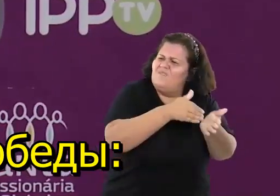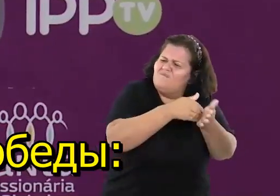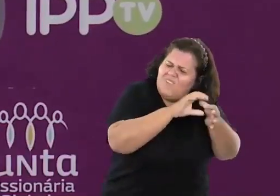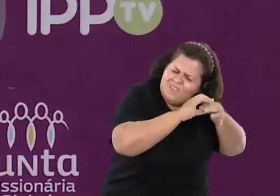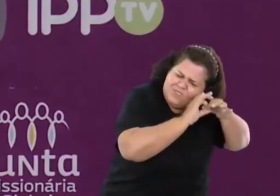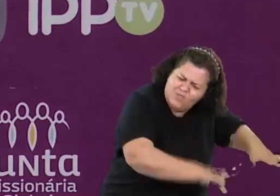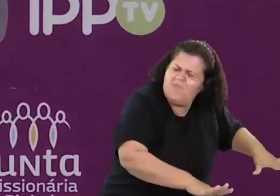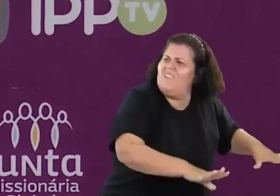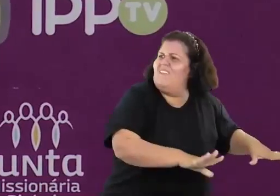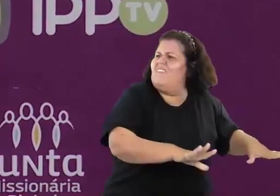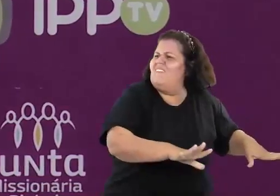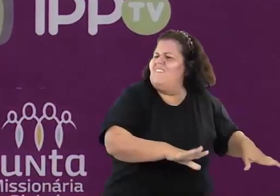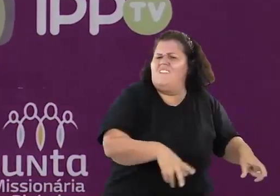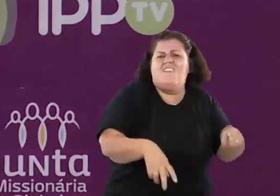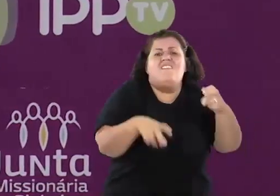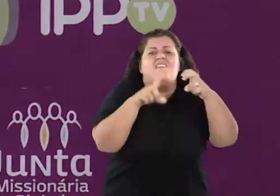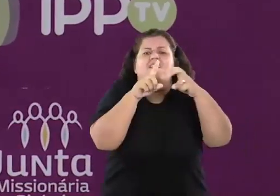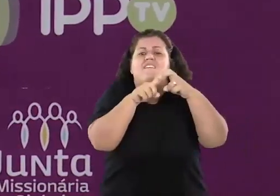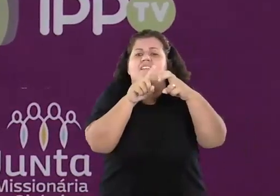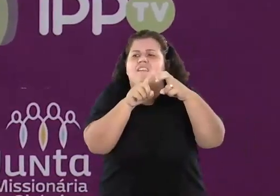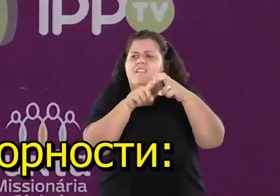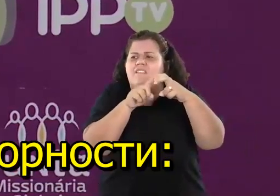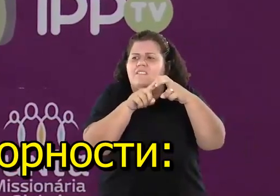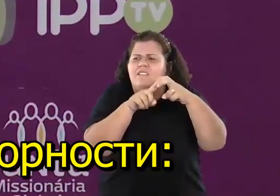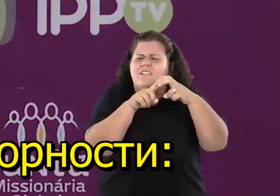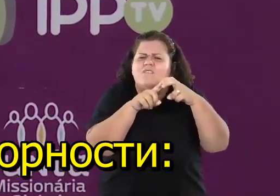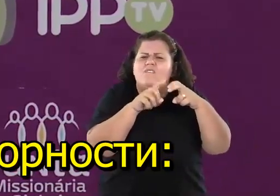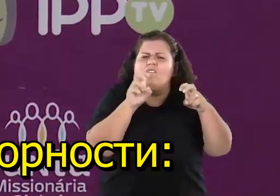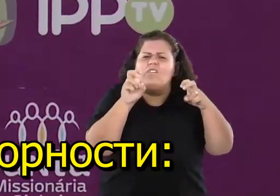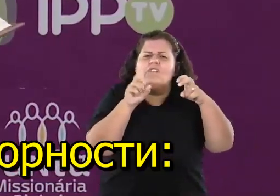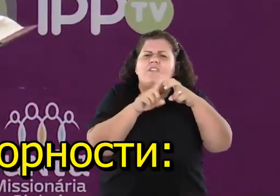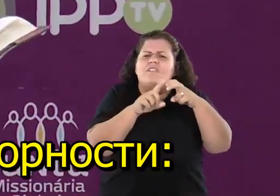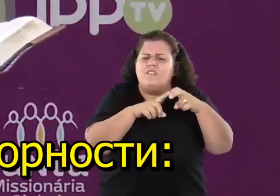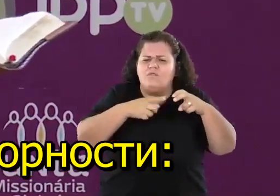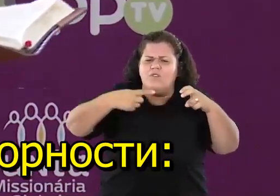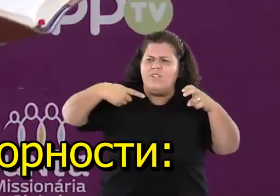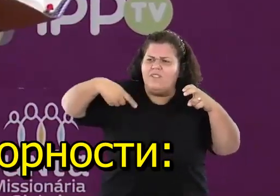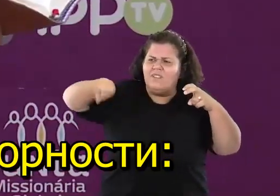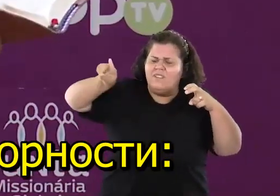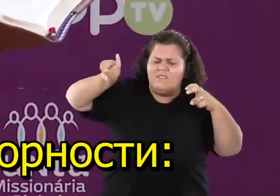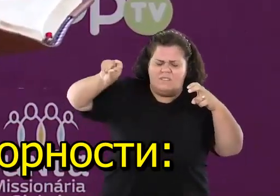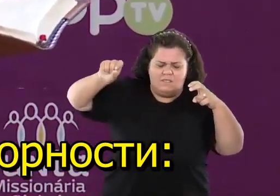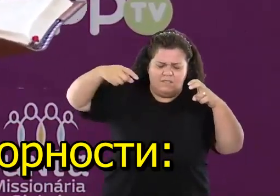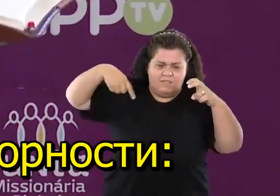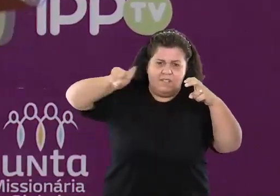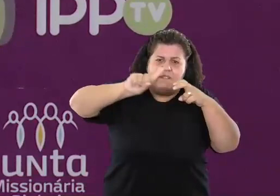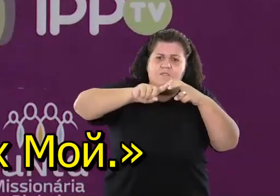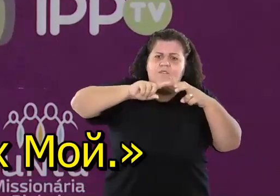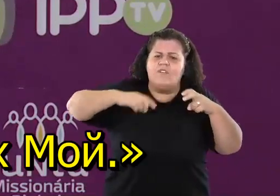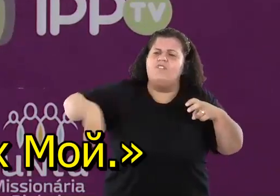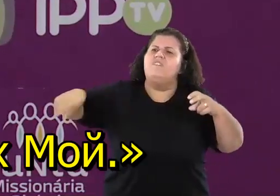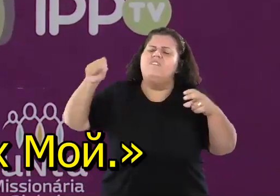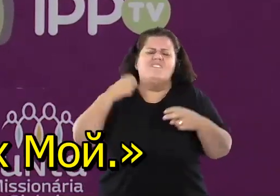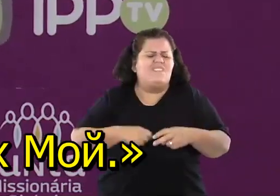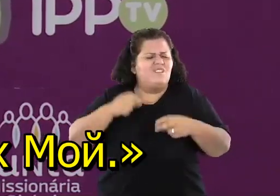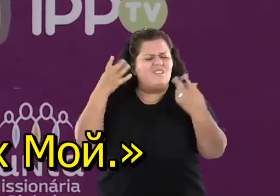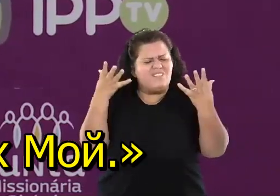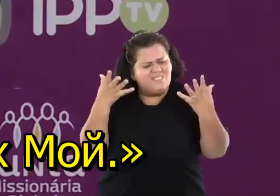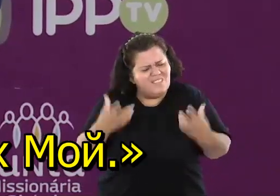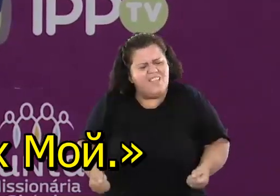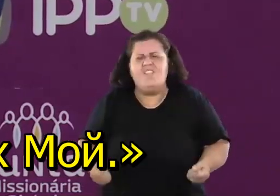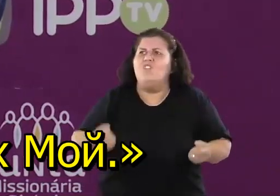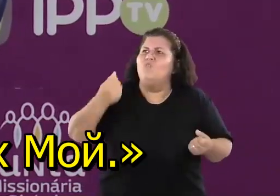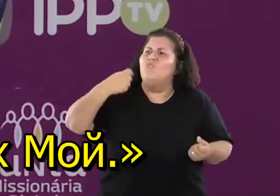de vitória: está consumado. A sétima palavra foi uma palavra de rendição: Pai, nas tuas